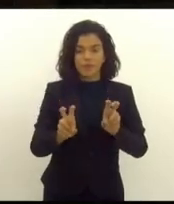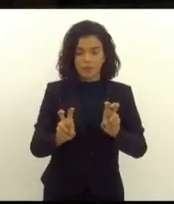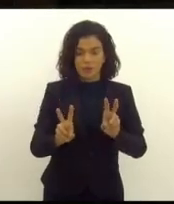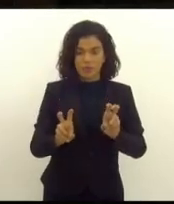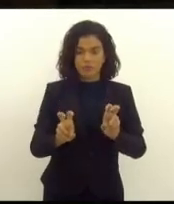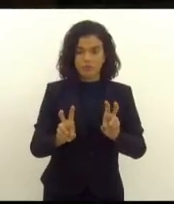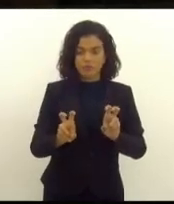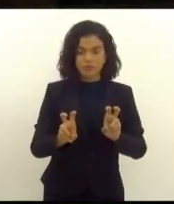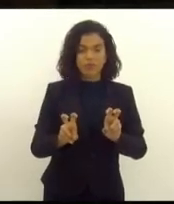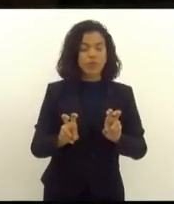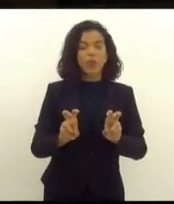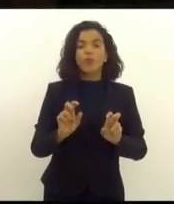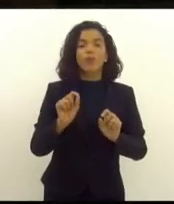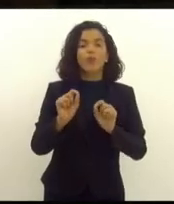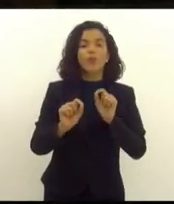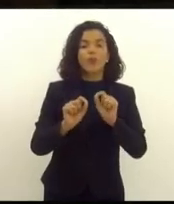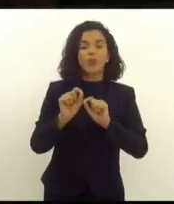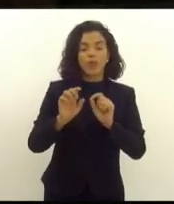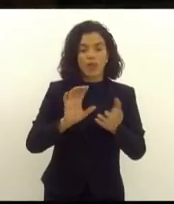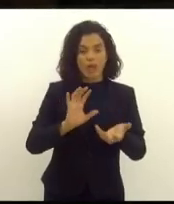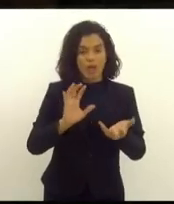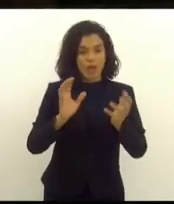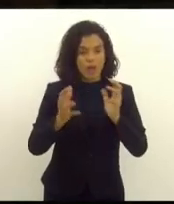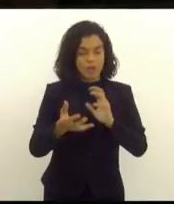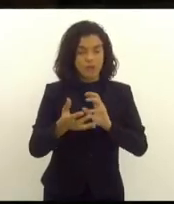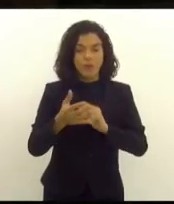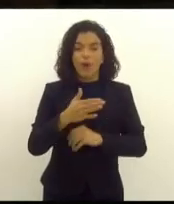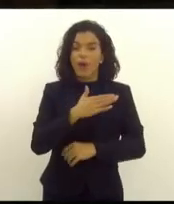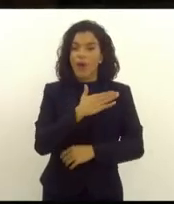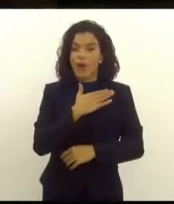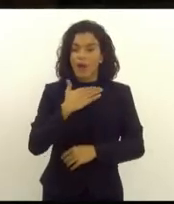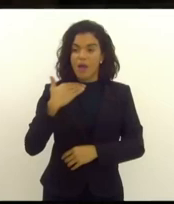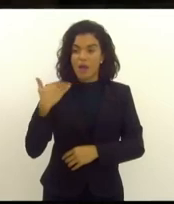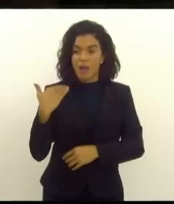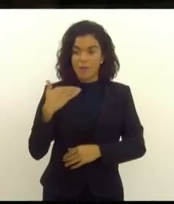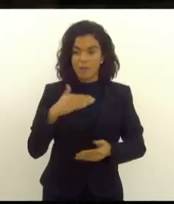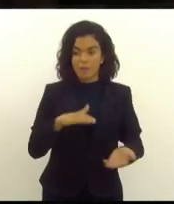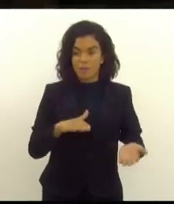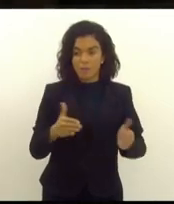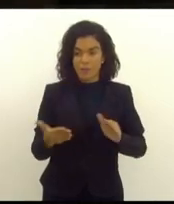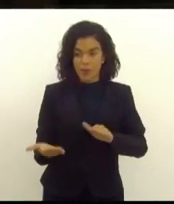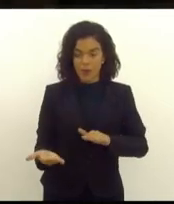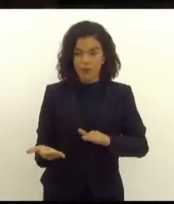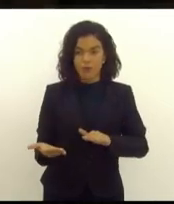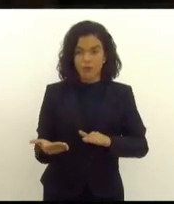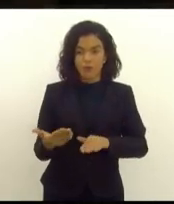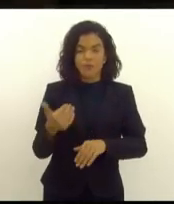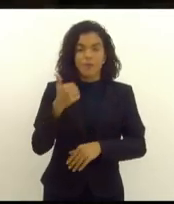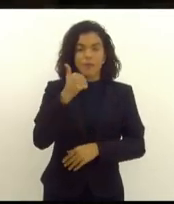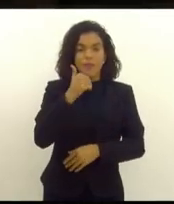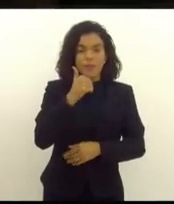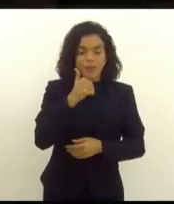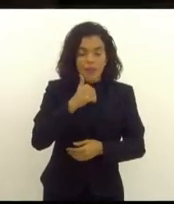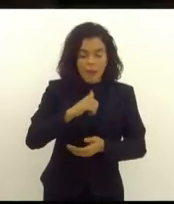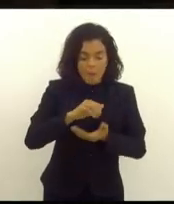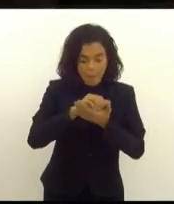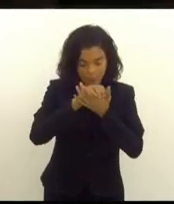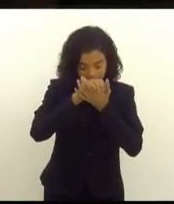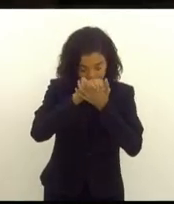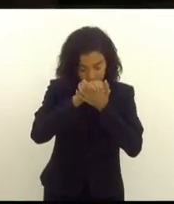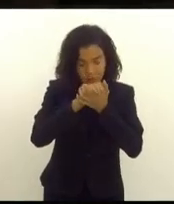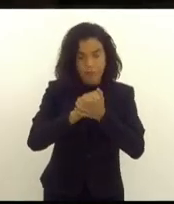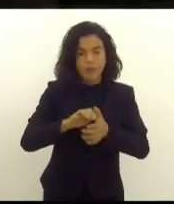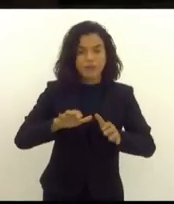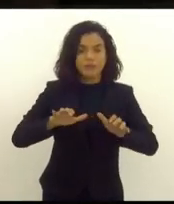o que foi a morte da mãe de santo do Quilombo